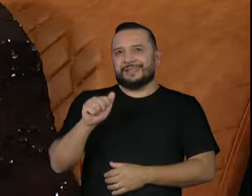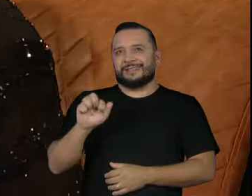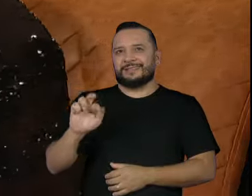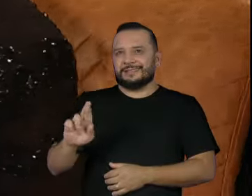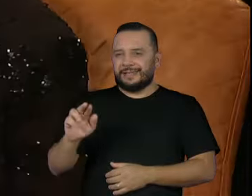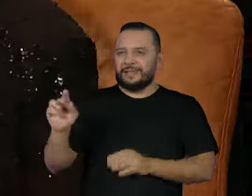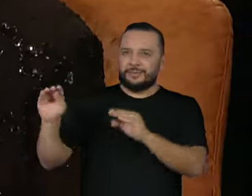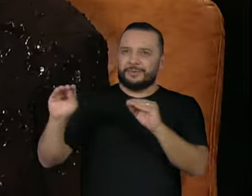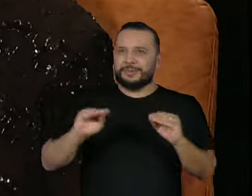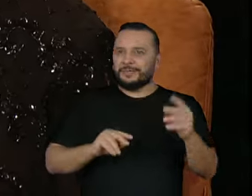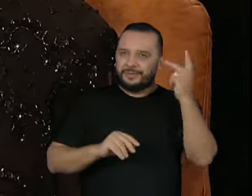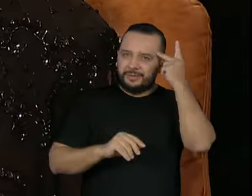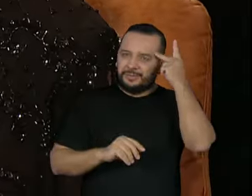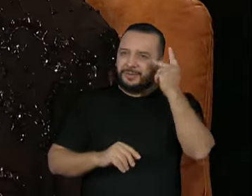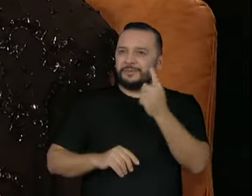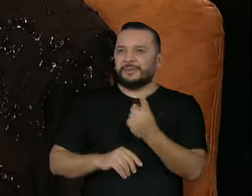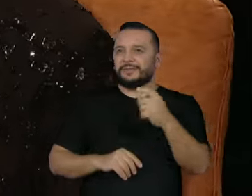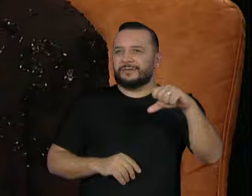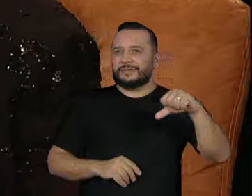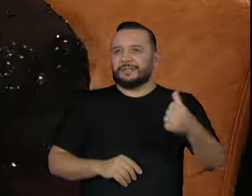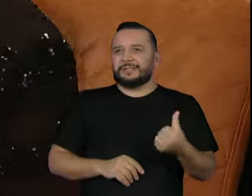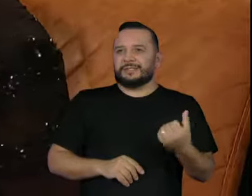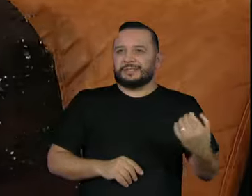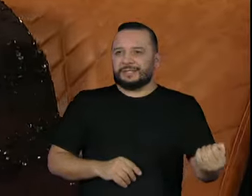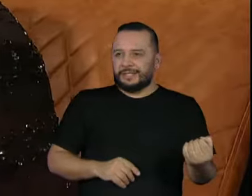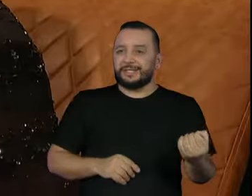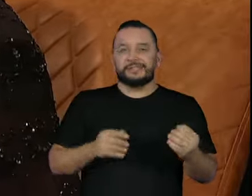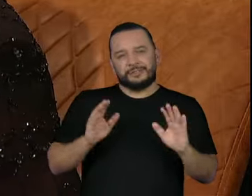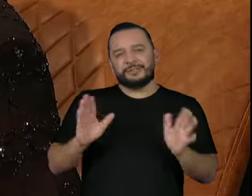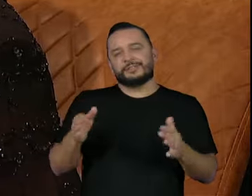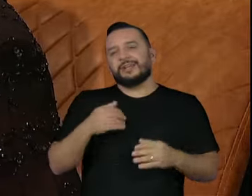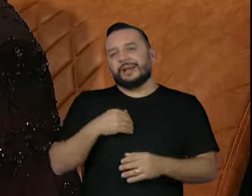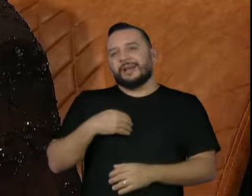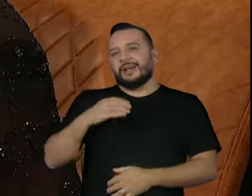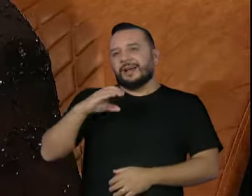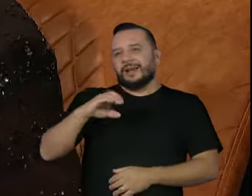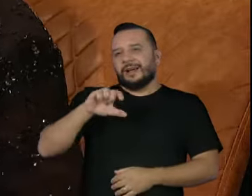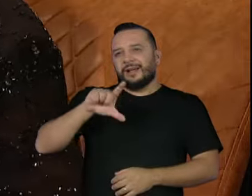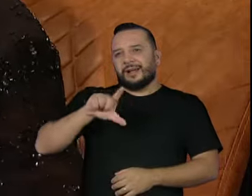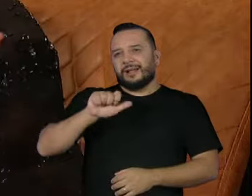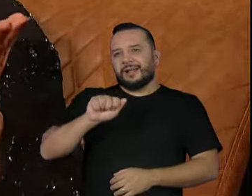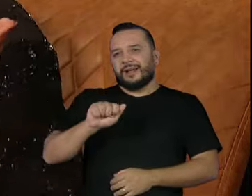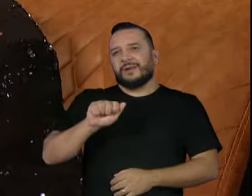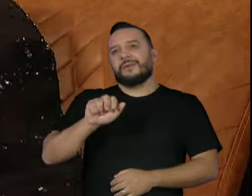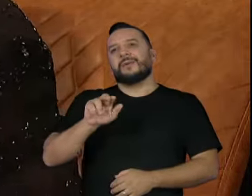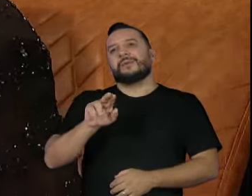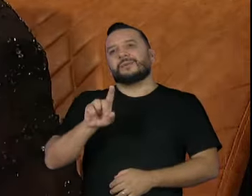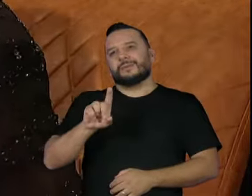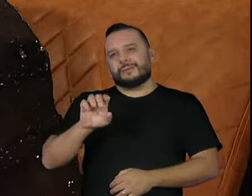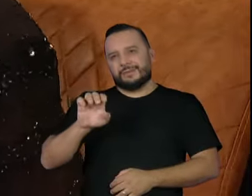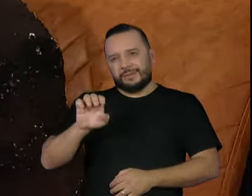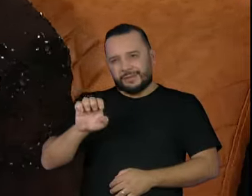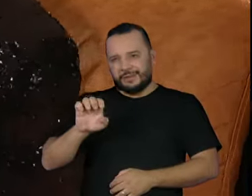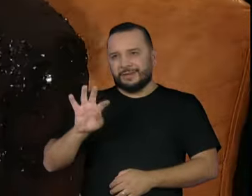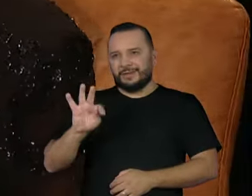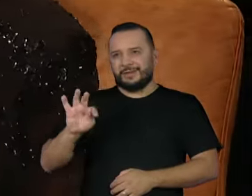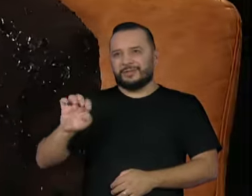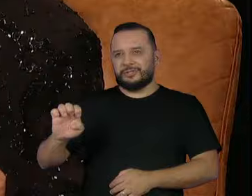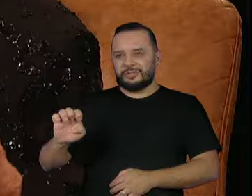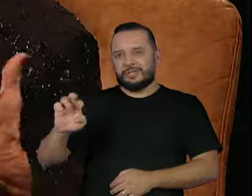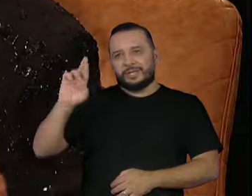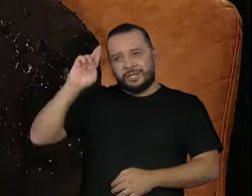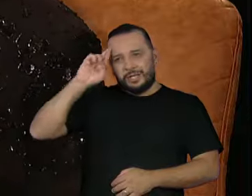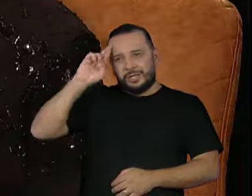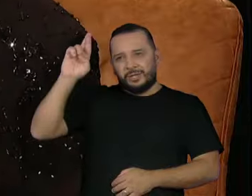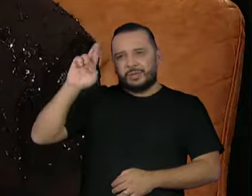e 62, Claudete, a dona da bossa, e fizemos alguns discos, né? E eu posso dizer que